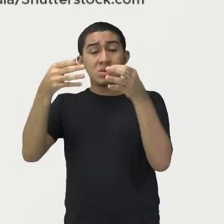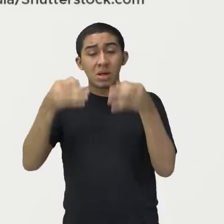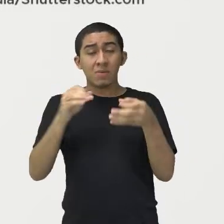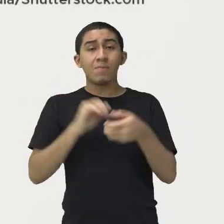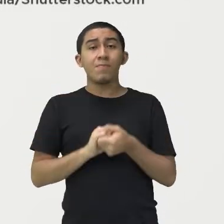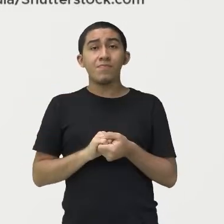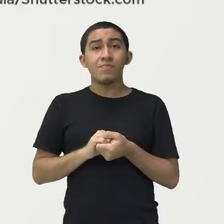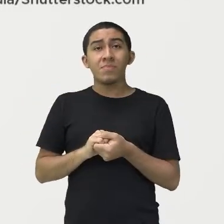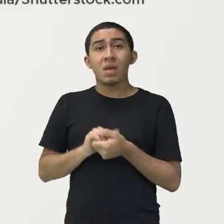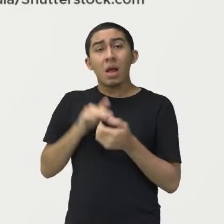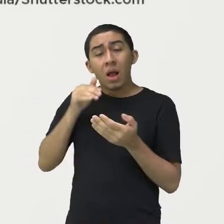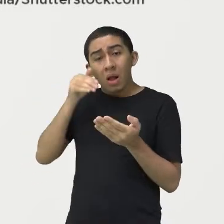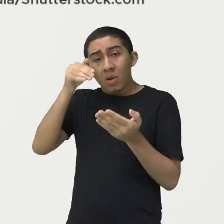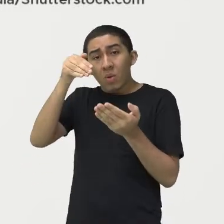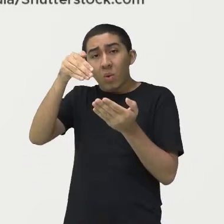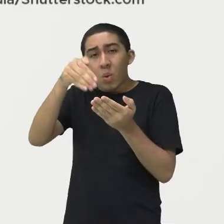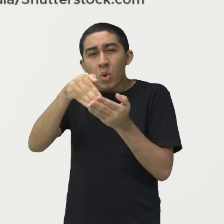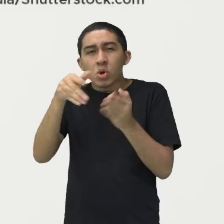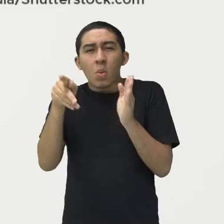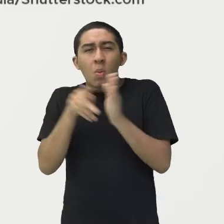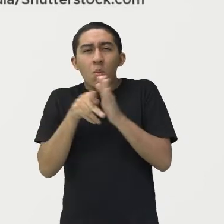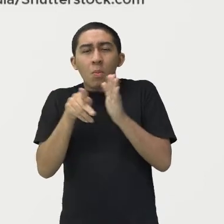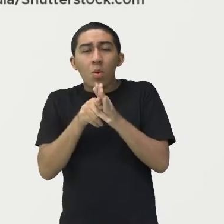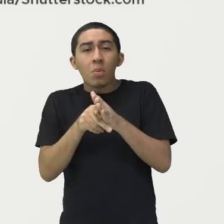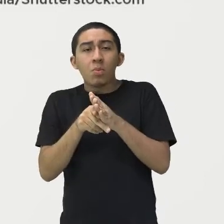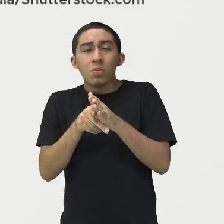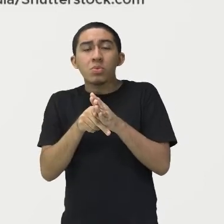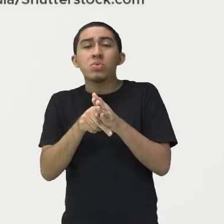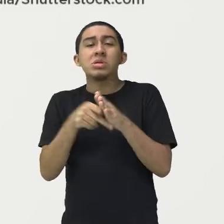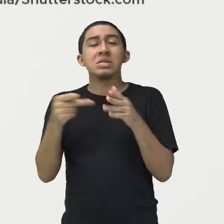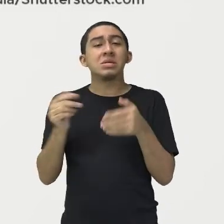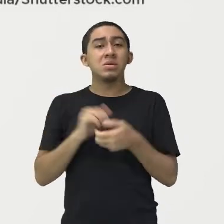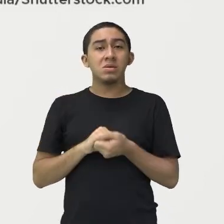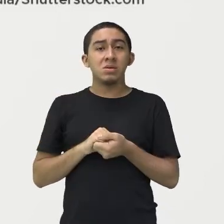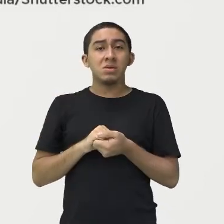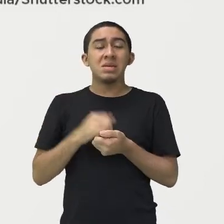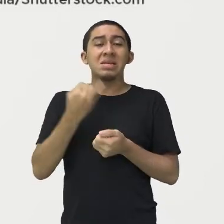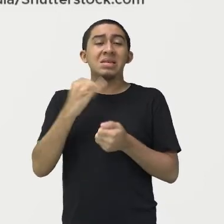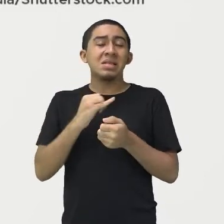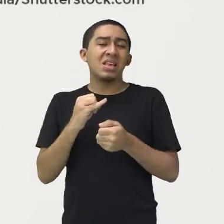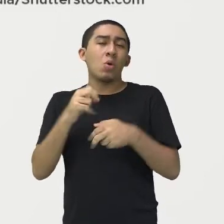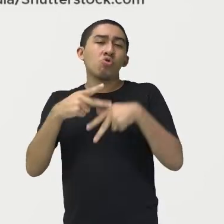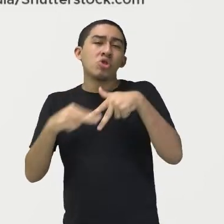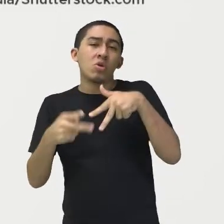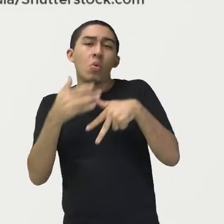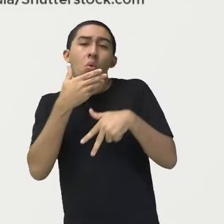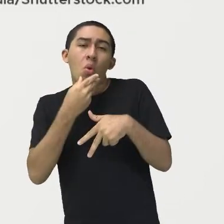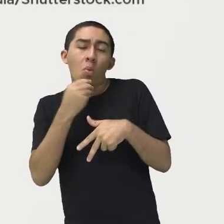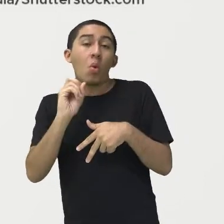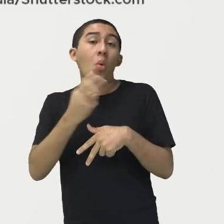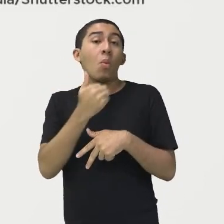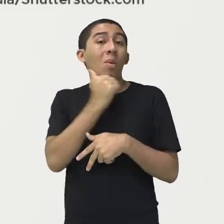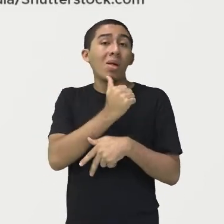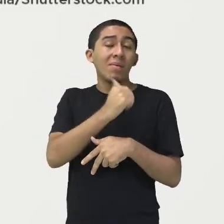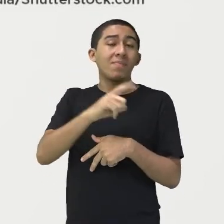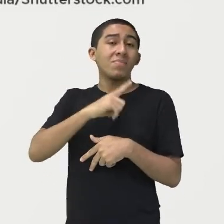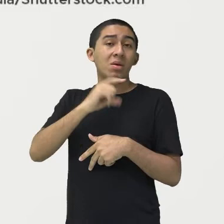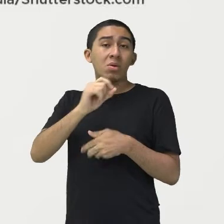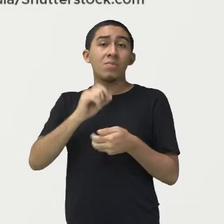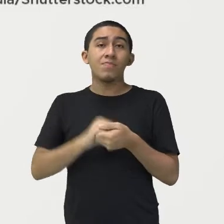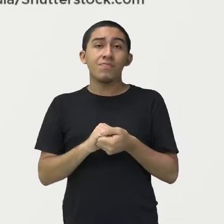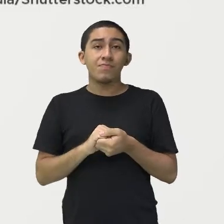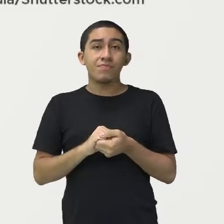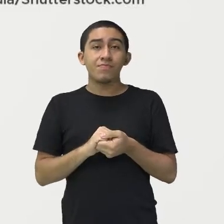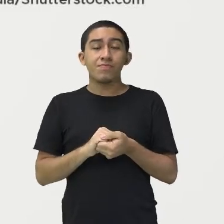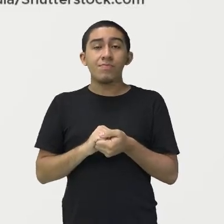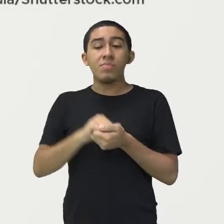chega no cromossomo sexual, que é o que vai dizer se é masculino ou feminino, ele tem mais